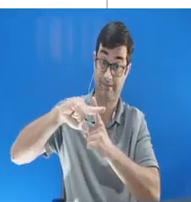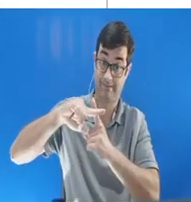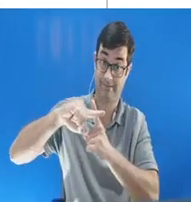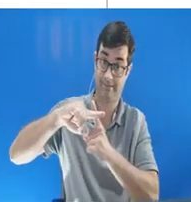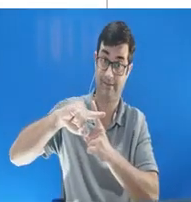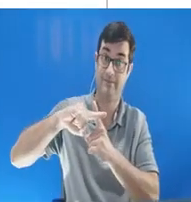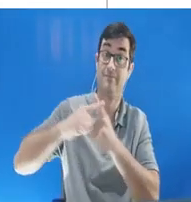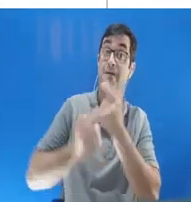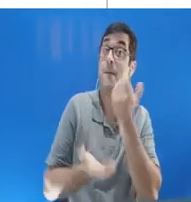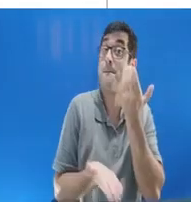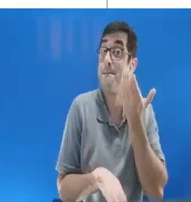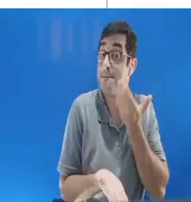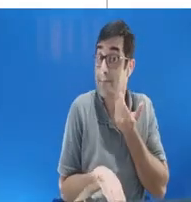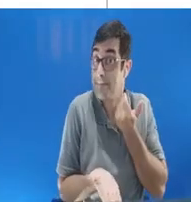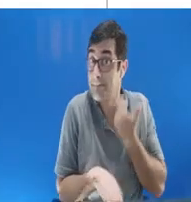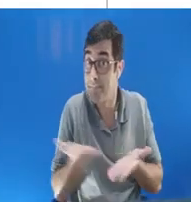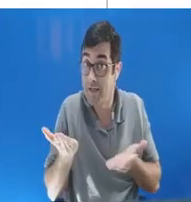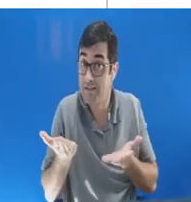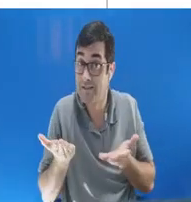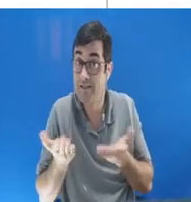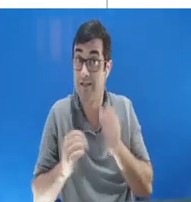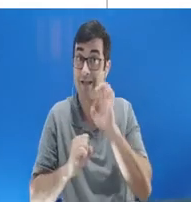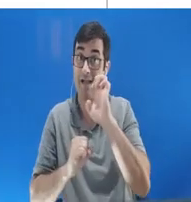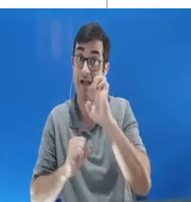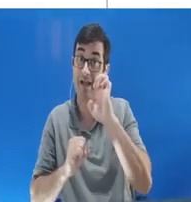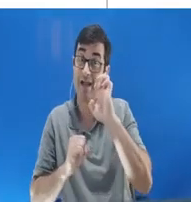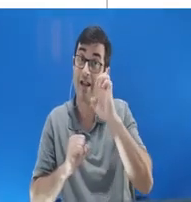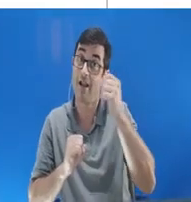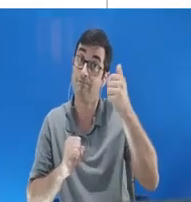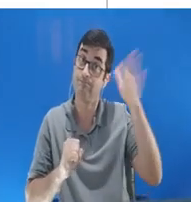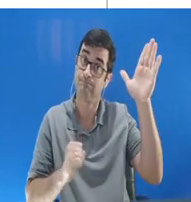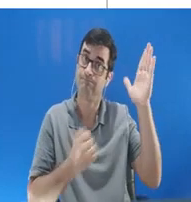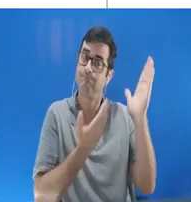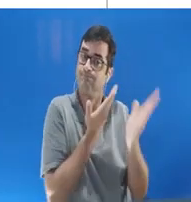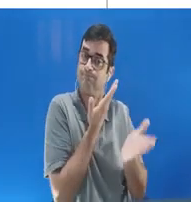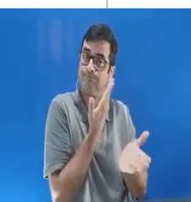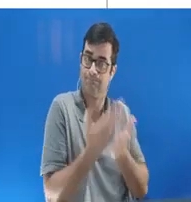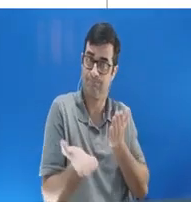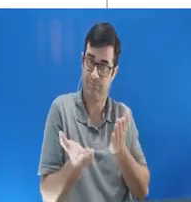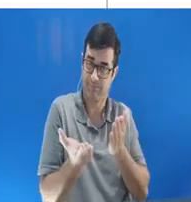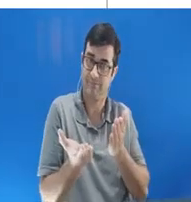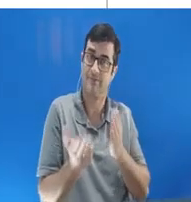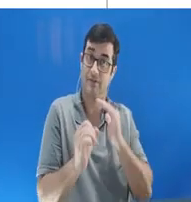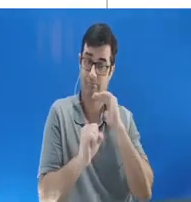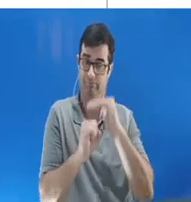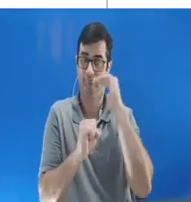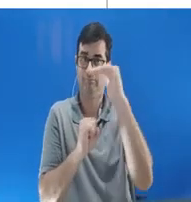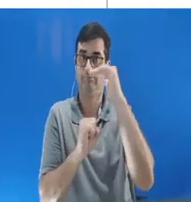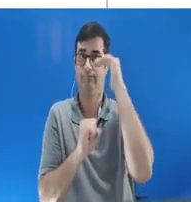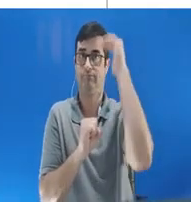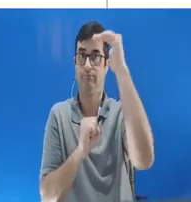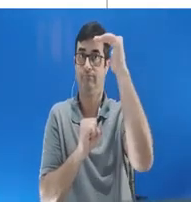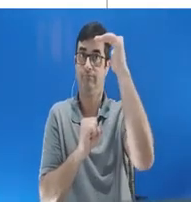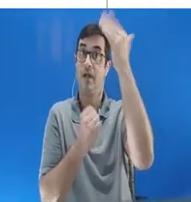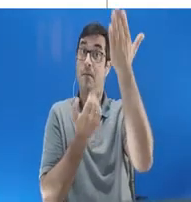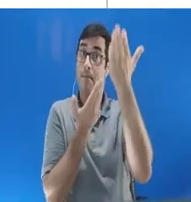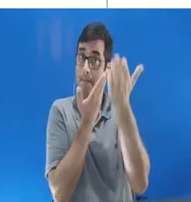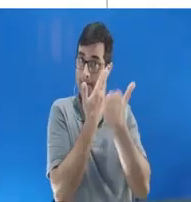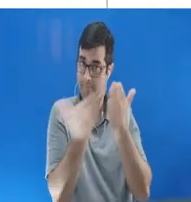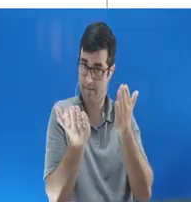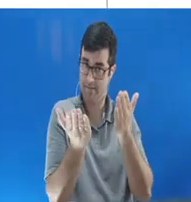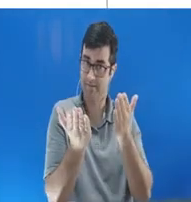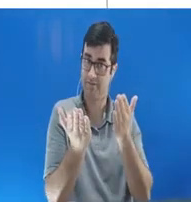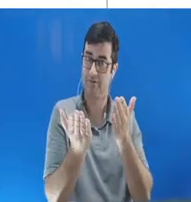mais, ele vai perder o seu único elétron do nível 3 da sua camada de valência e vai